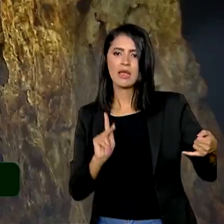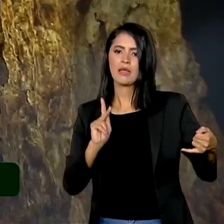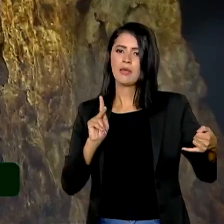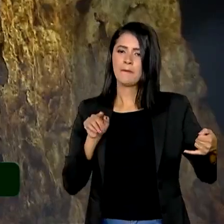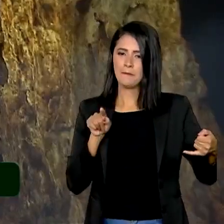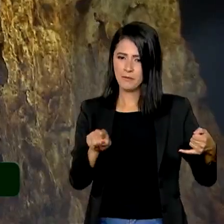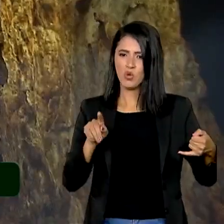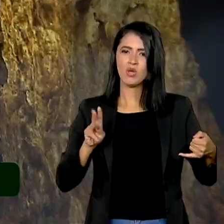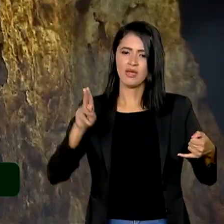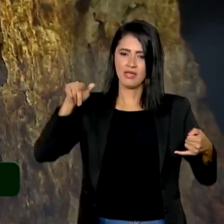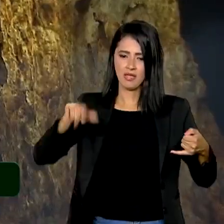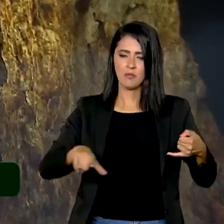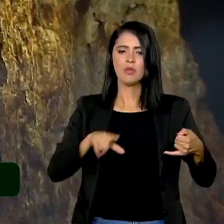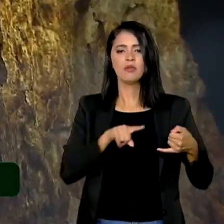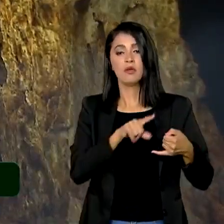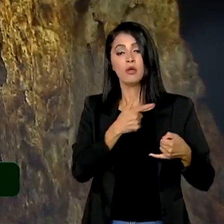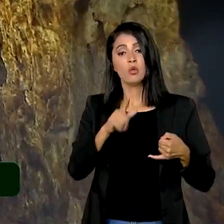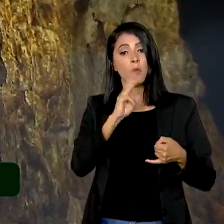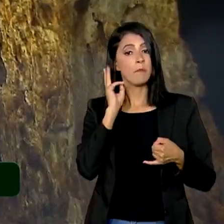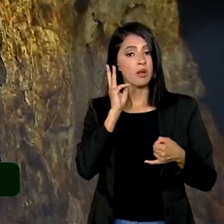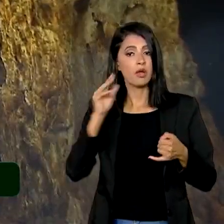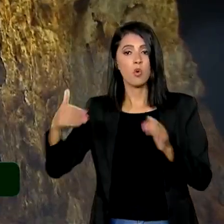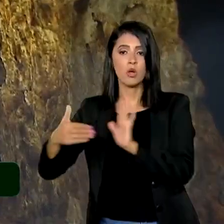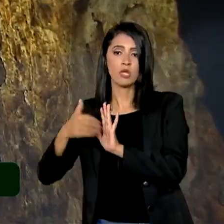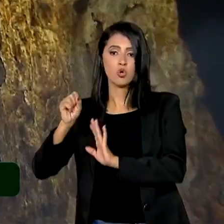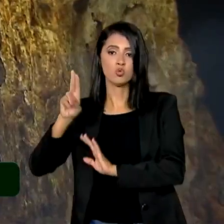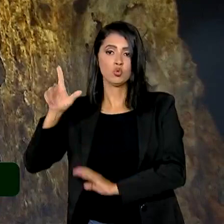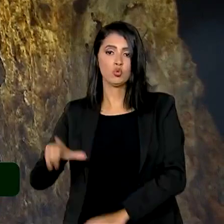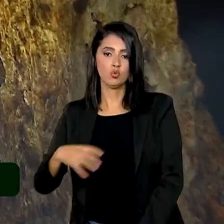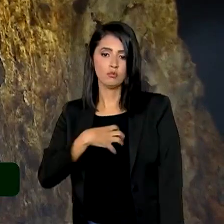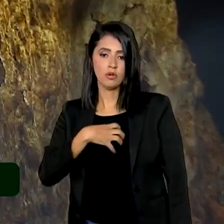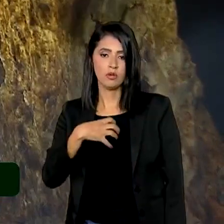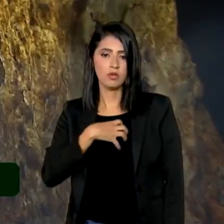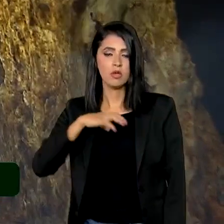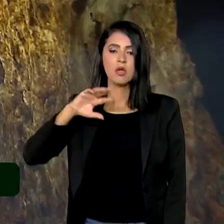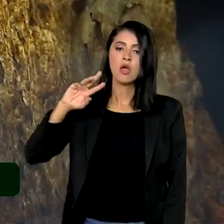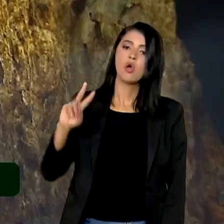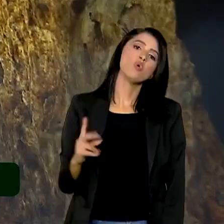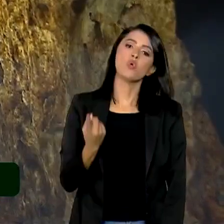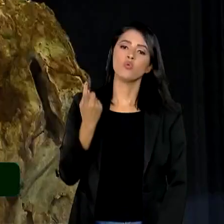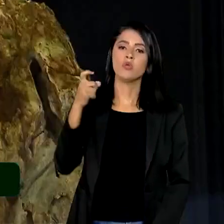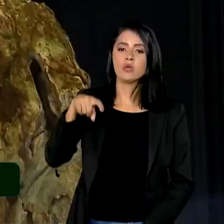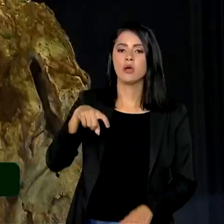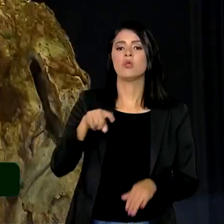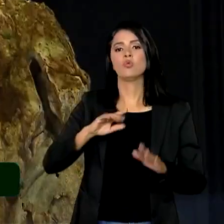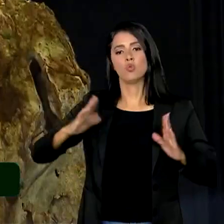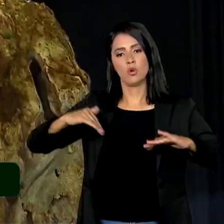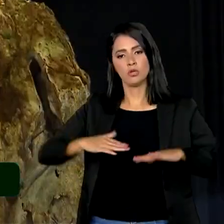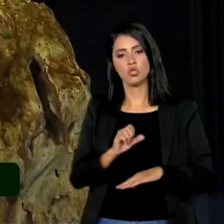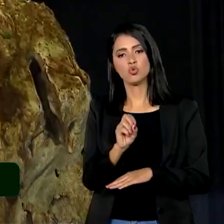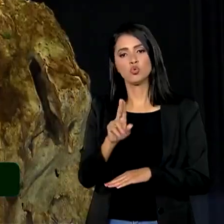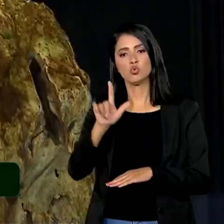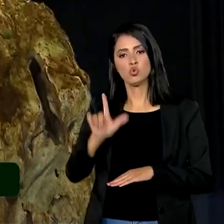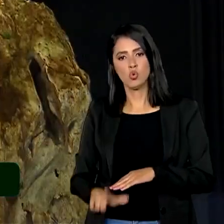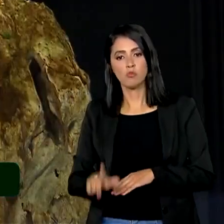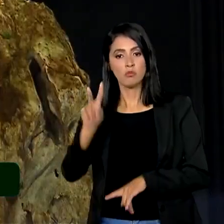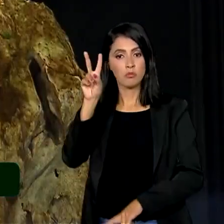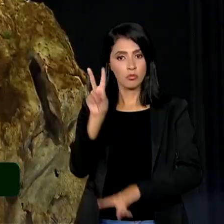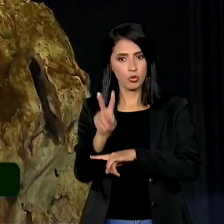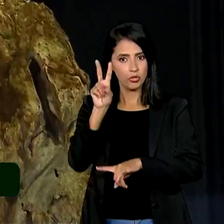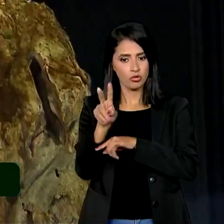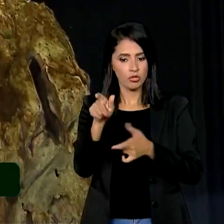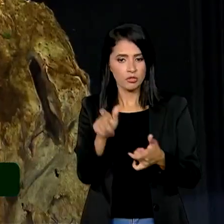vai do Maranhão ao sul da Bahia. As únicas no Atlântico Sul. Para proteger esses